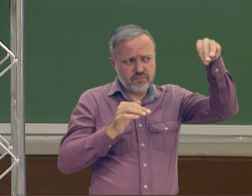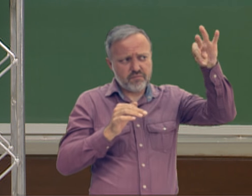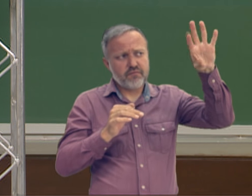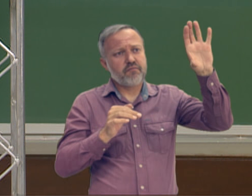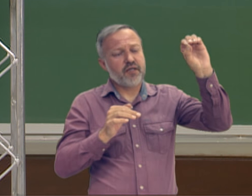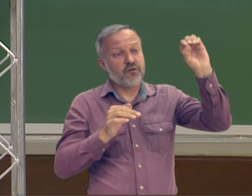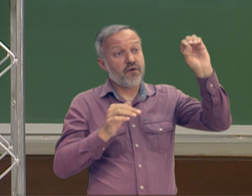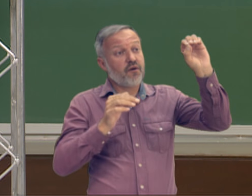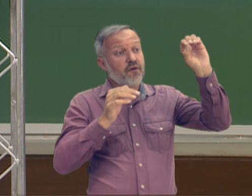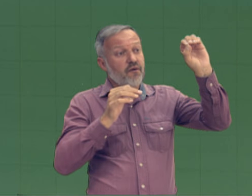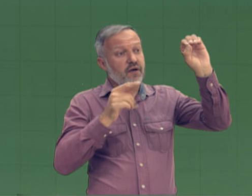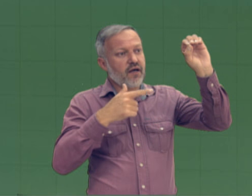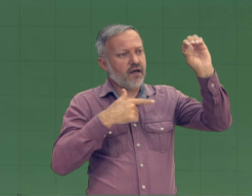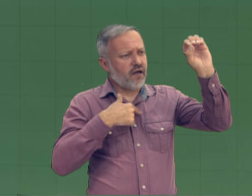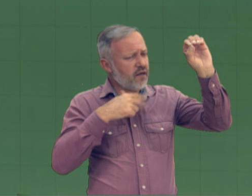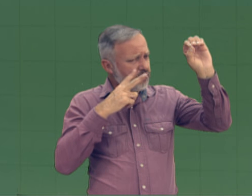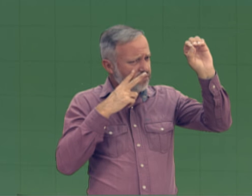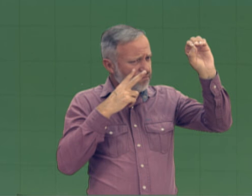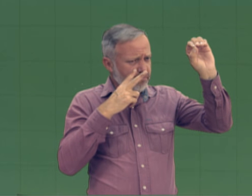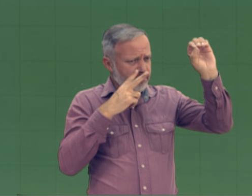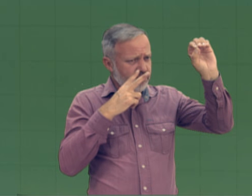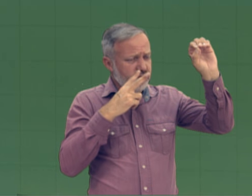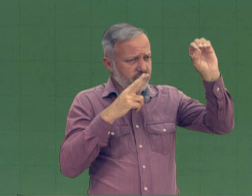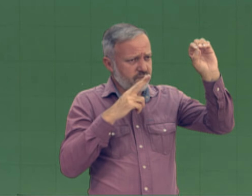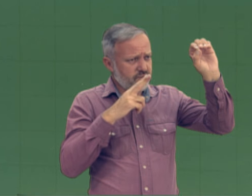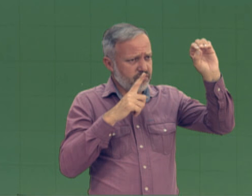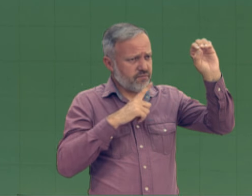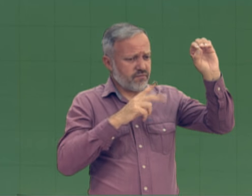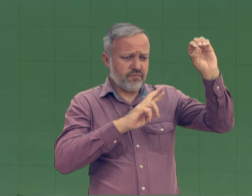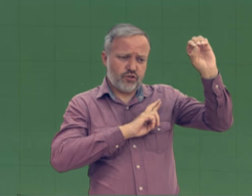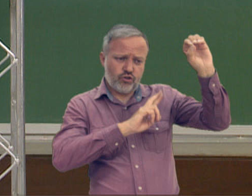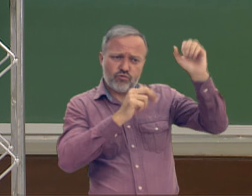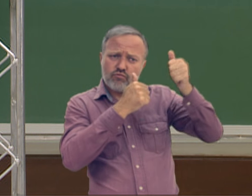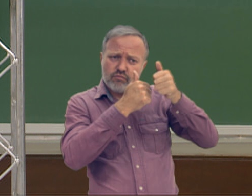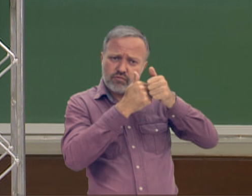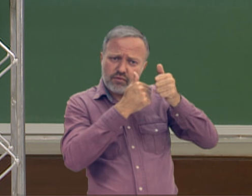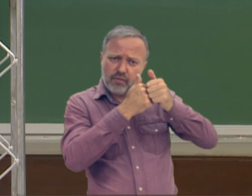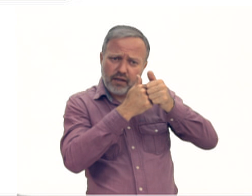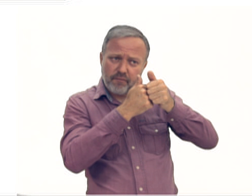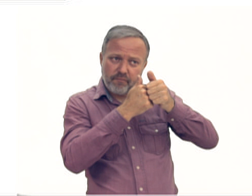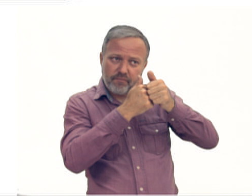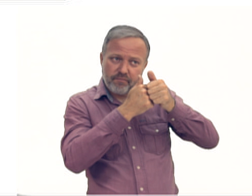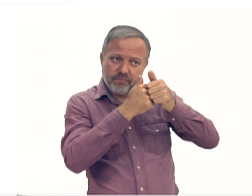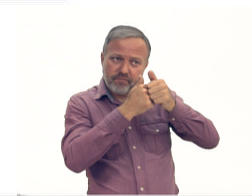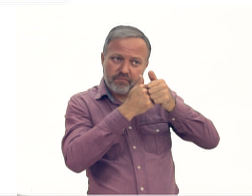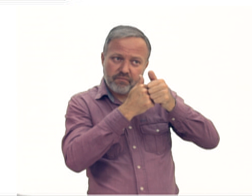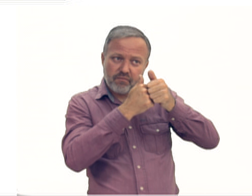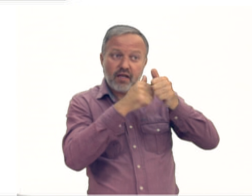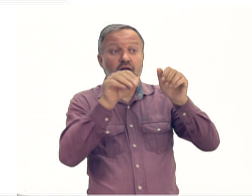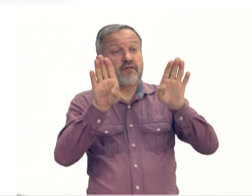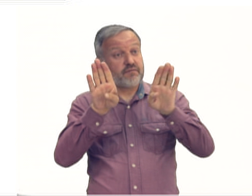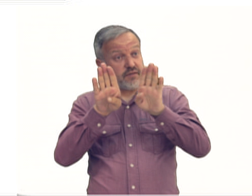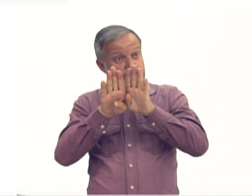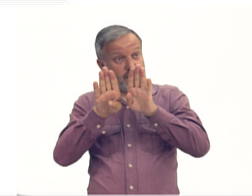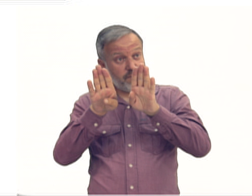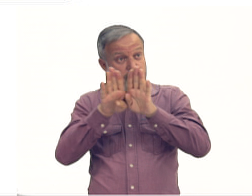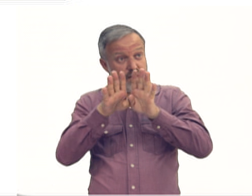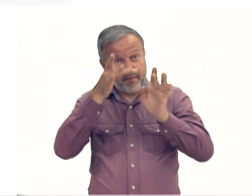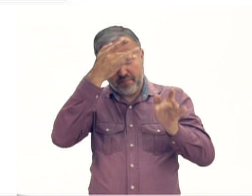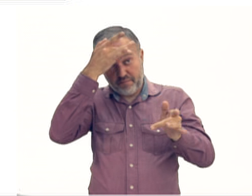de real, ele é fictício e também trata da religiosidade. Falamos sobre